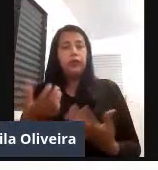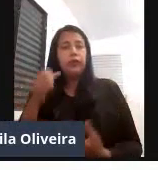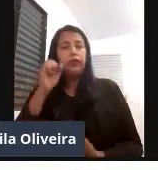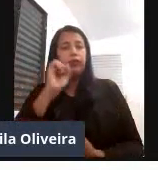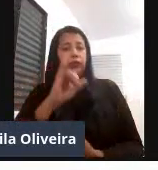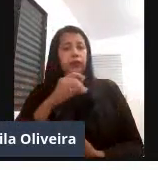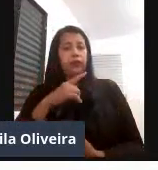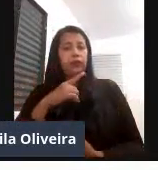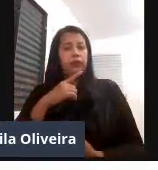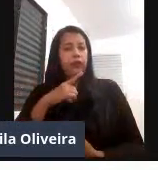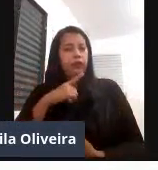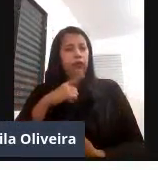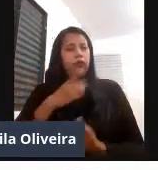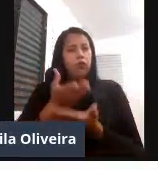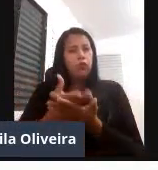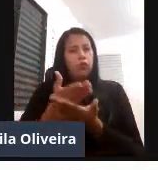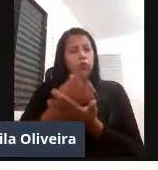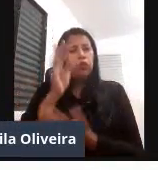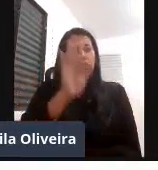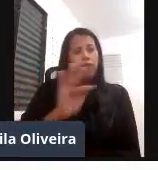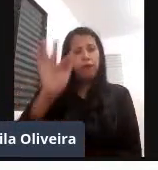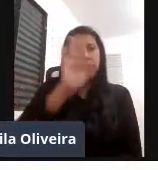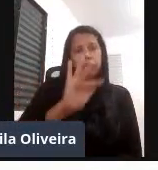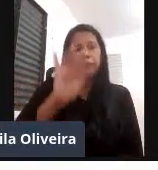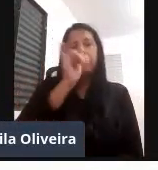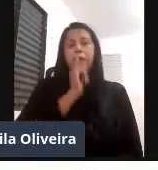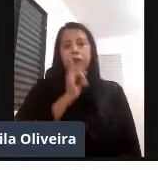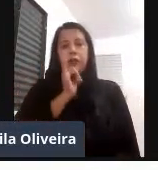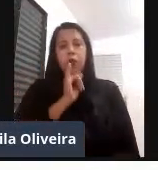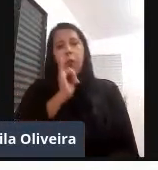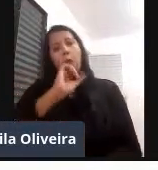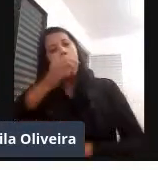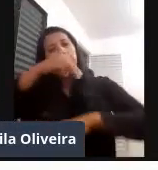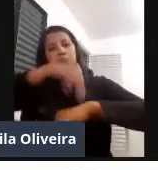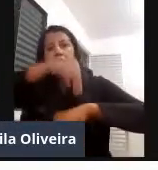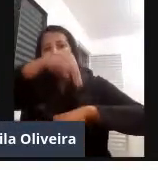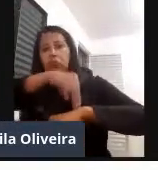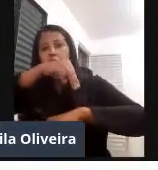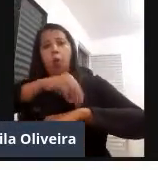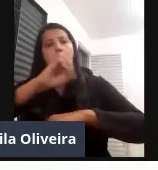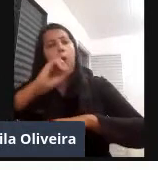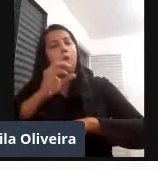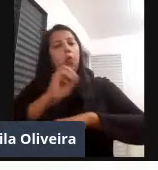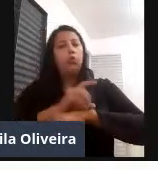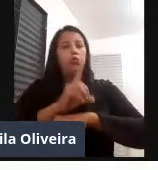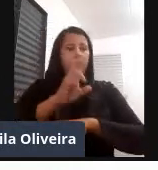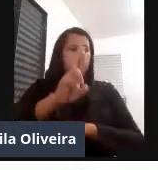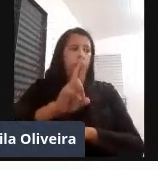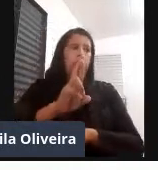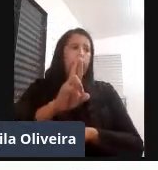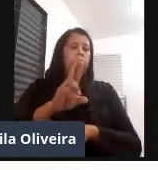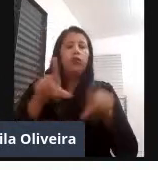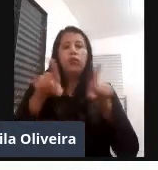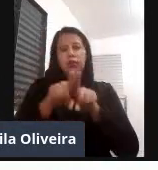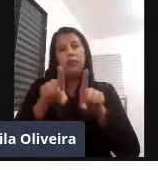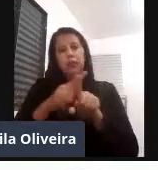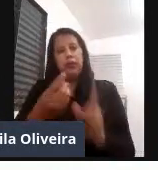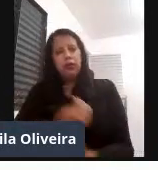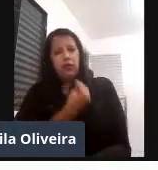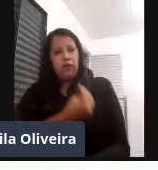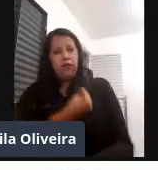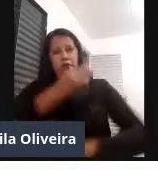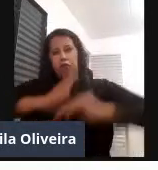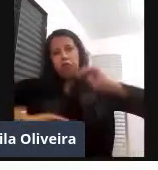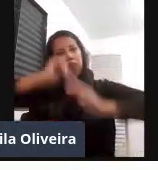na graduação, quando a gente está no mestrado, no doutorado e também na vida profissional,